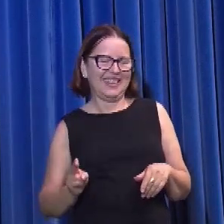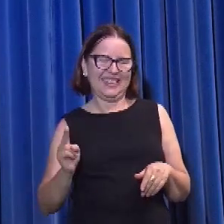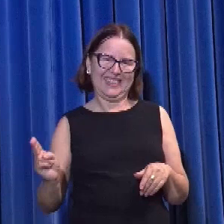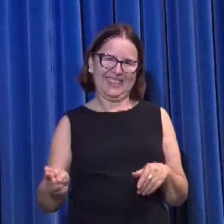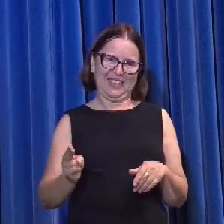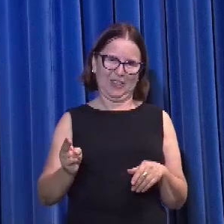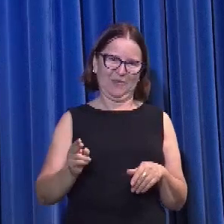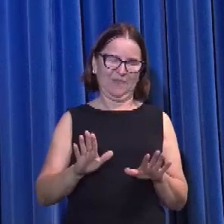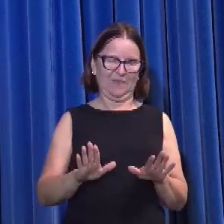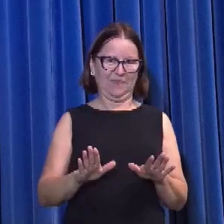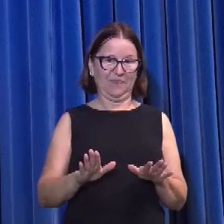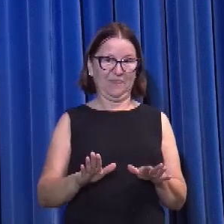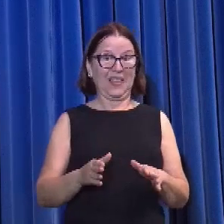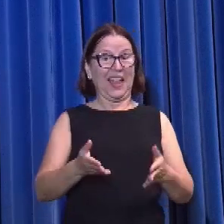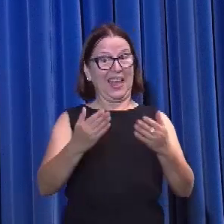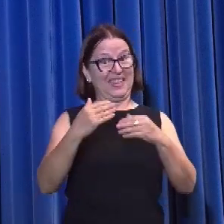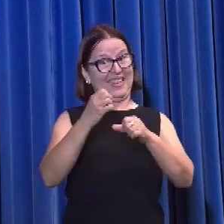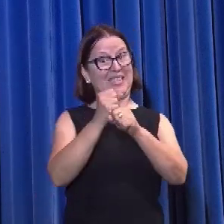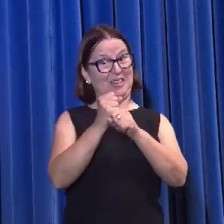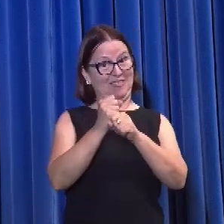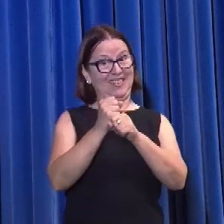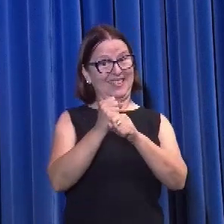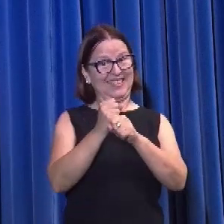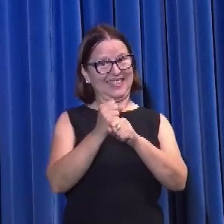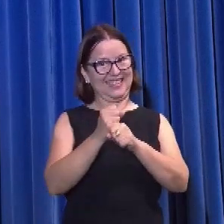Isso me dá uma segurança.